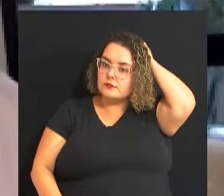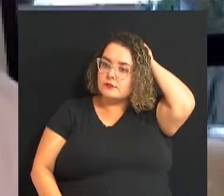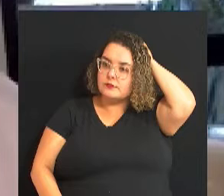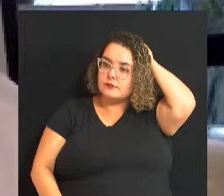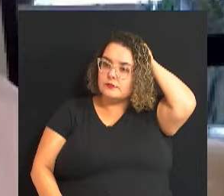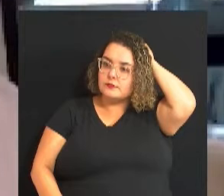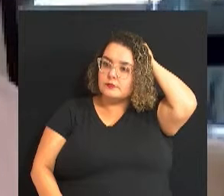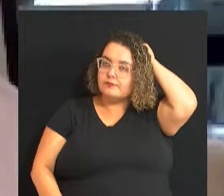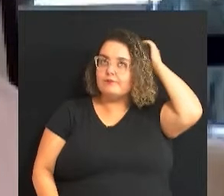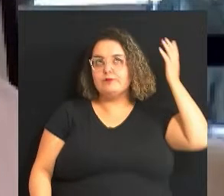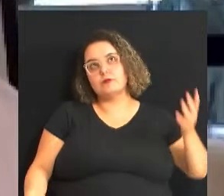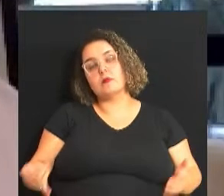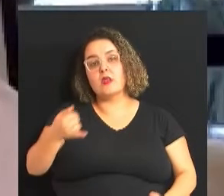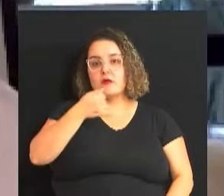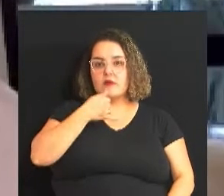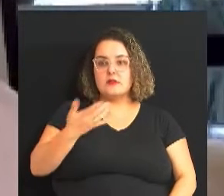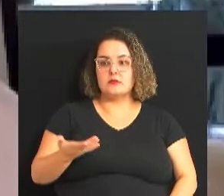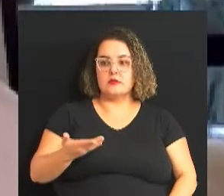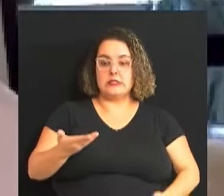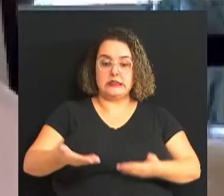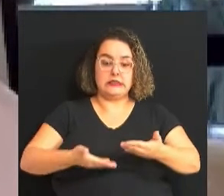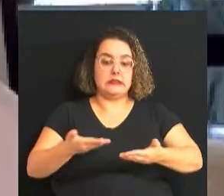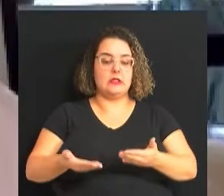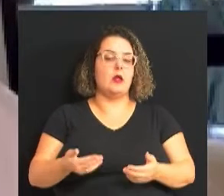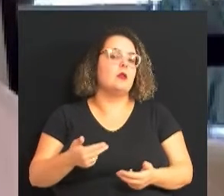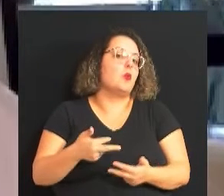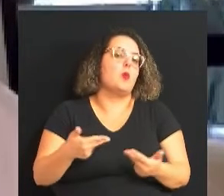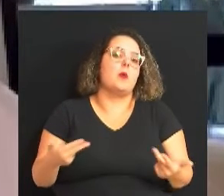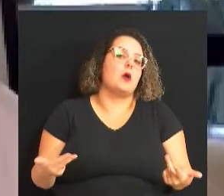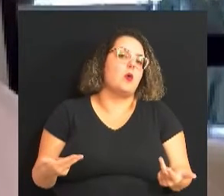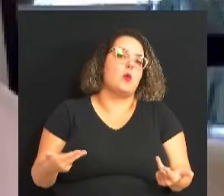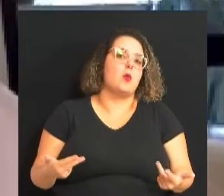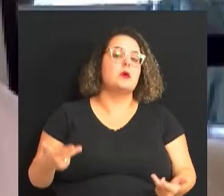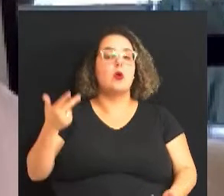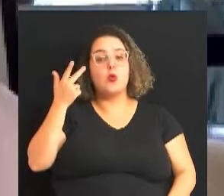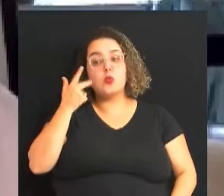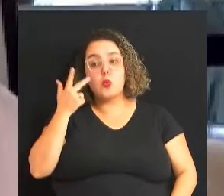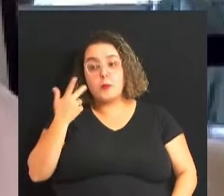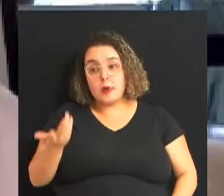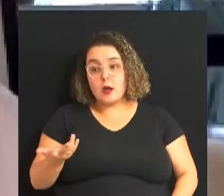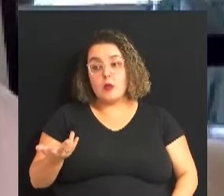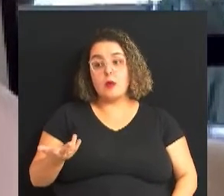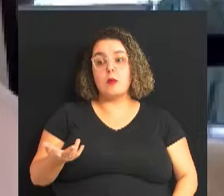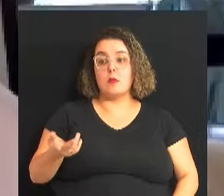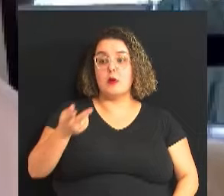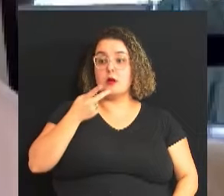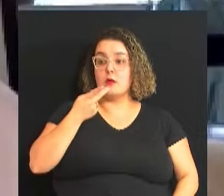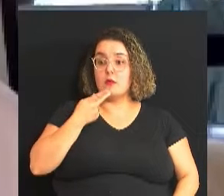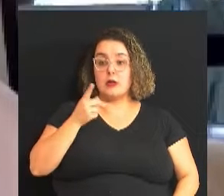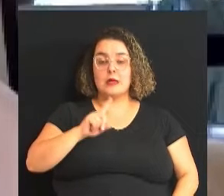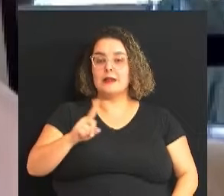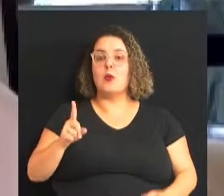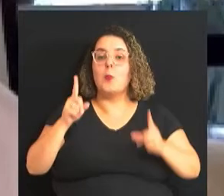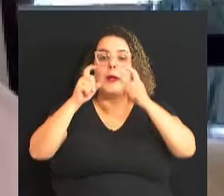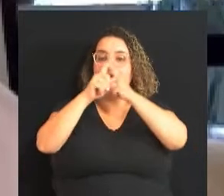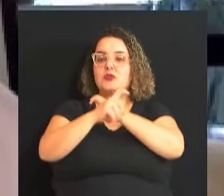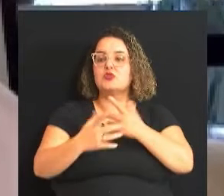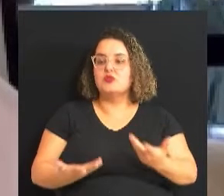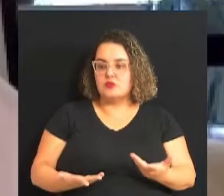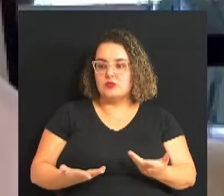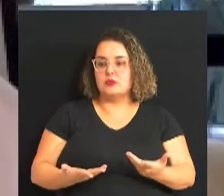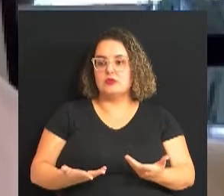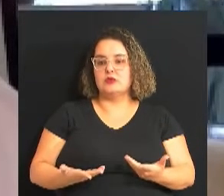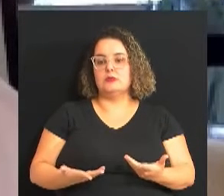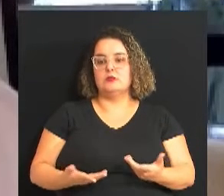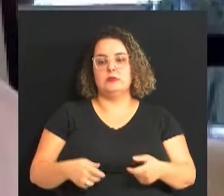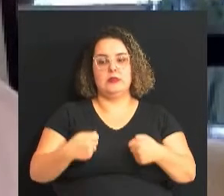Felizmente, fazer esse tipo de procedimento não é uma coisa das mais frequentes, mas eu vou dizer para você que não é raro você ter que lançar a mão